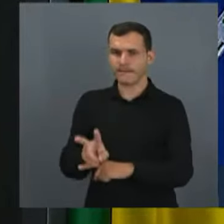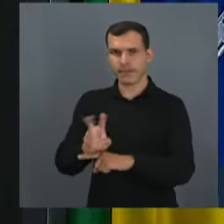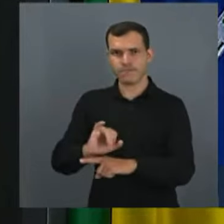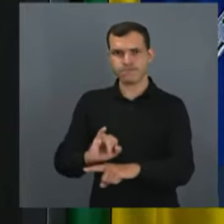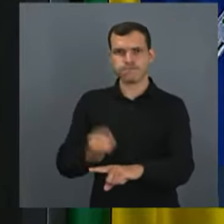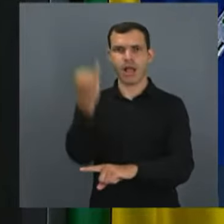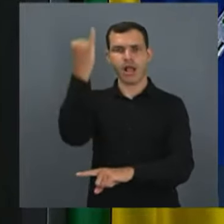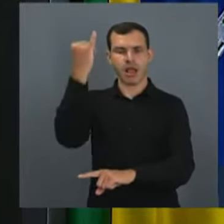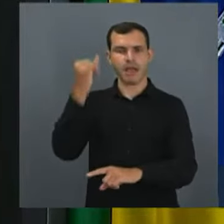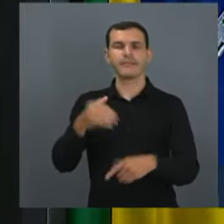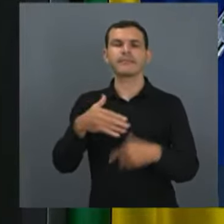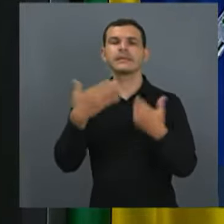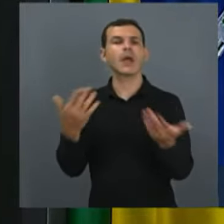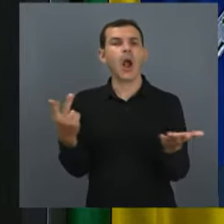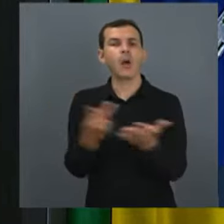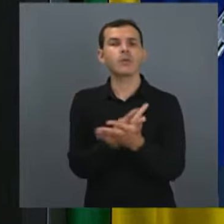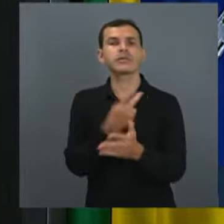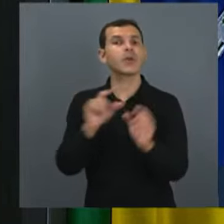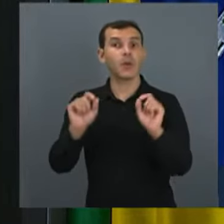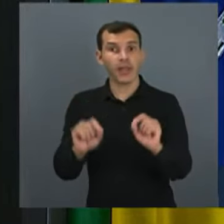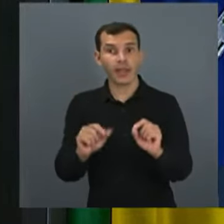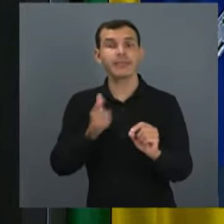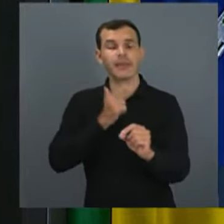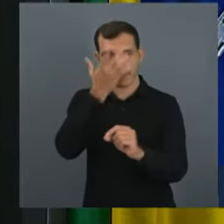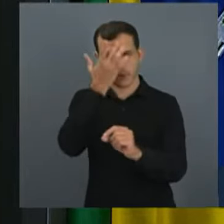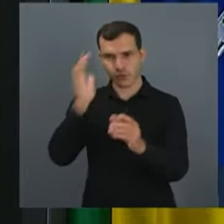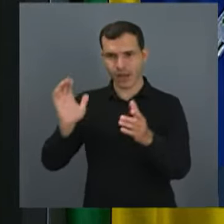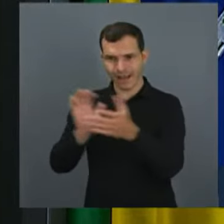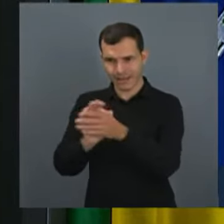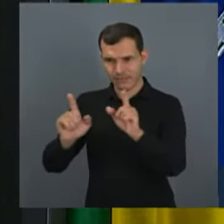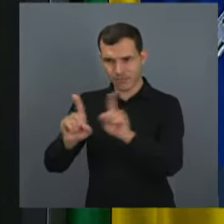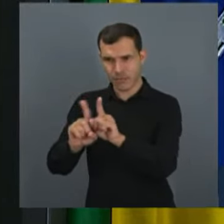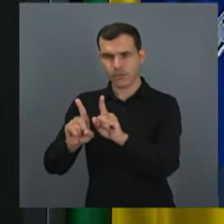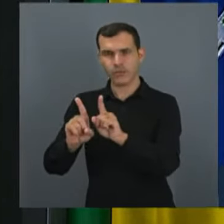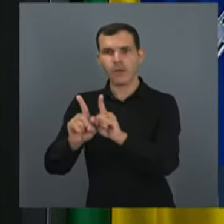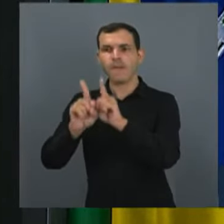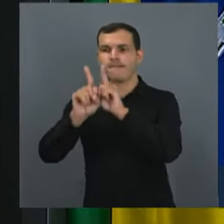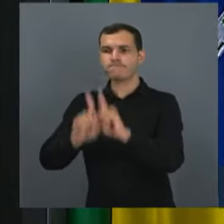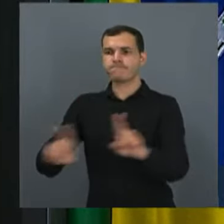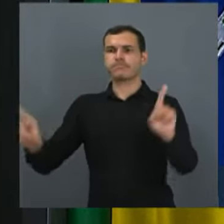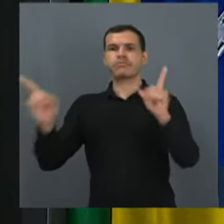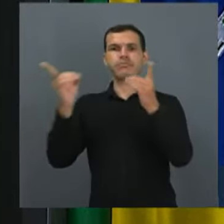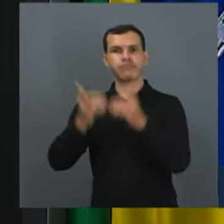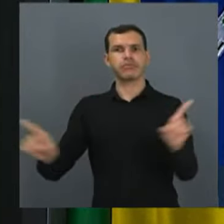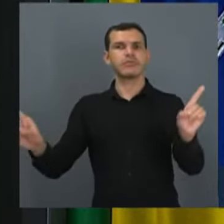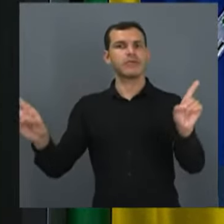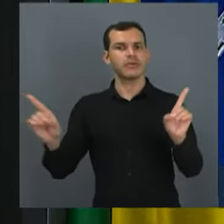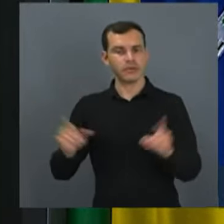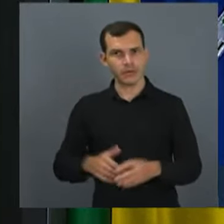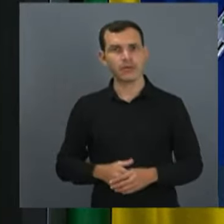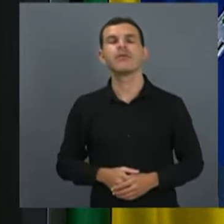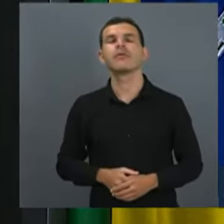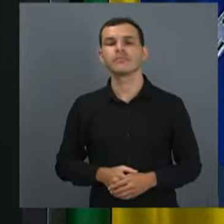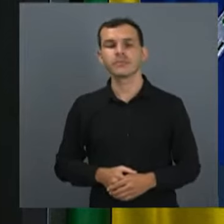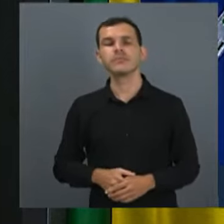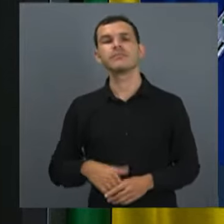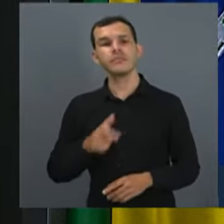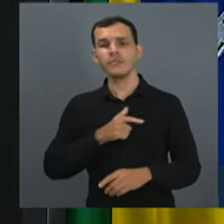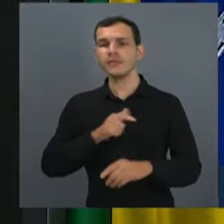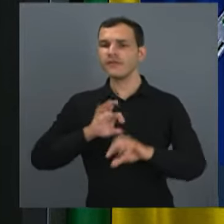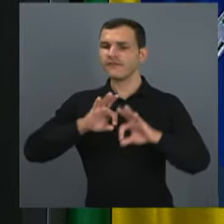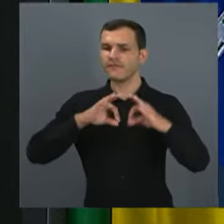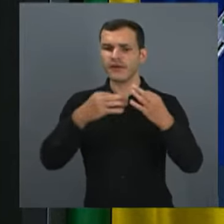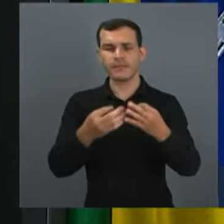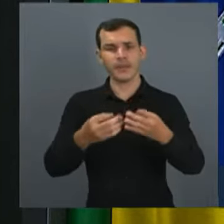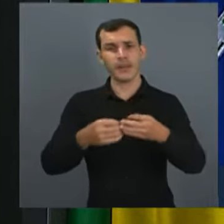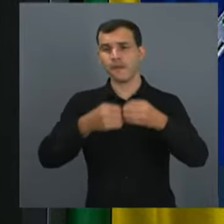cúmulo, não é só de casamento desfeito, não, e casamento é muito importante para a estabilidade de qualquer um, é a base. Devastação de família, sabe